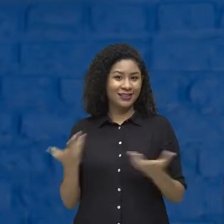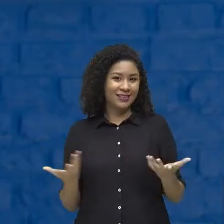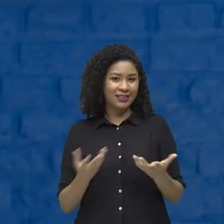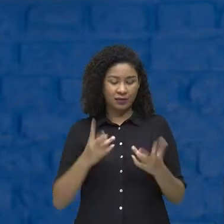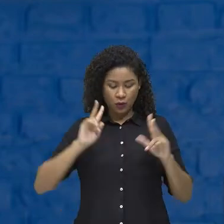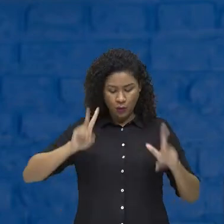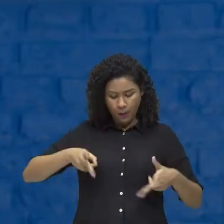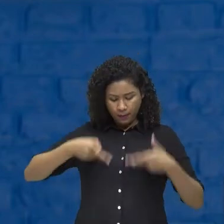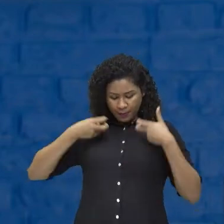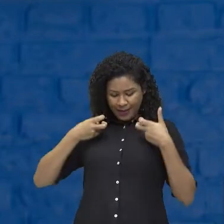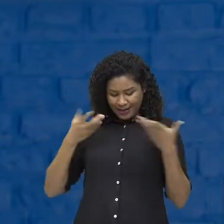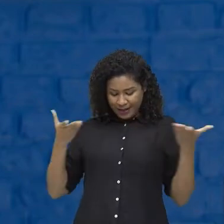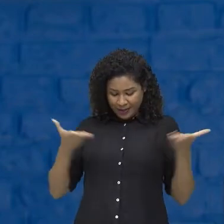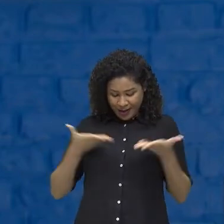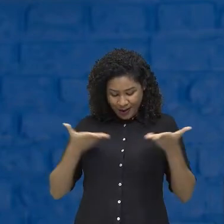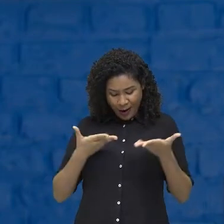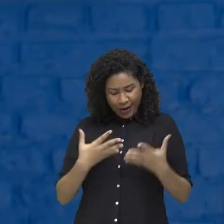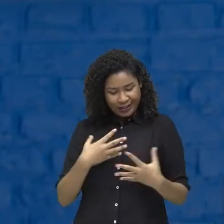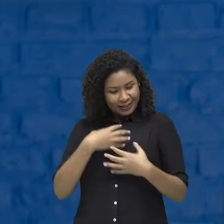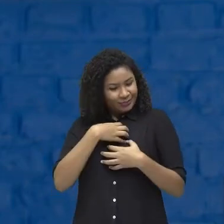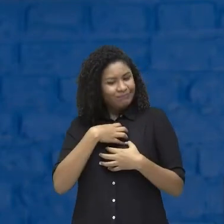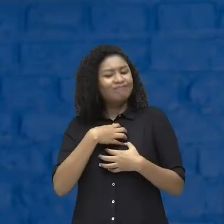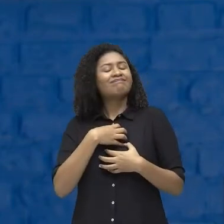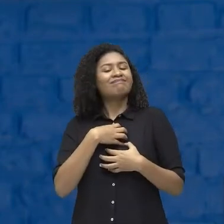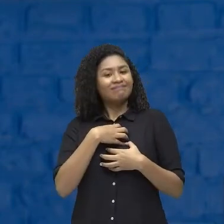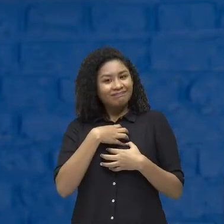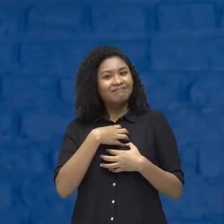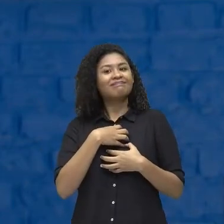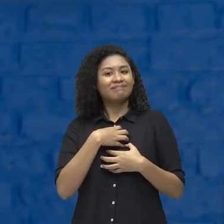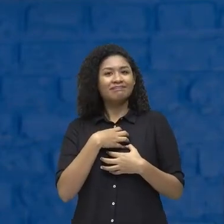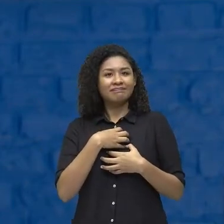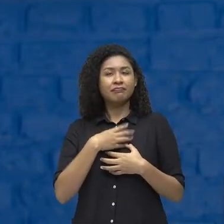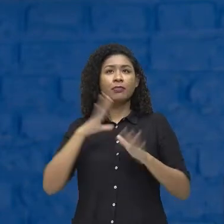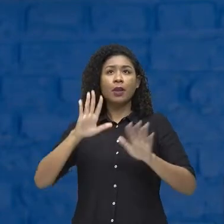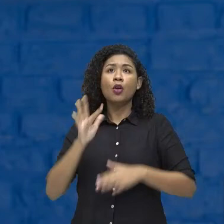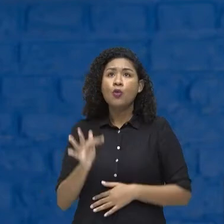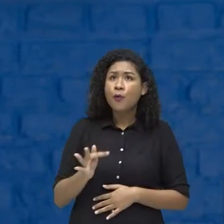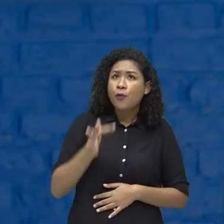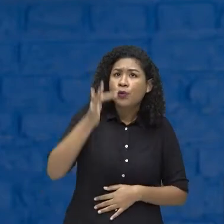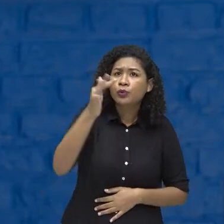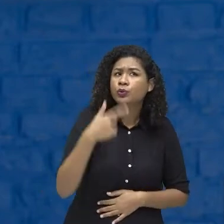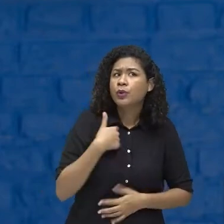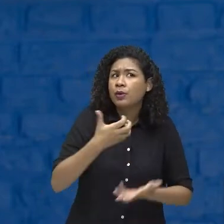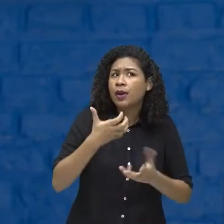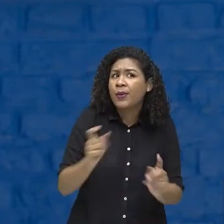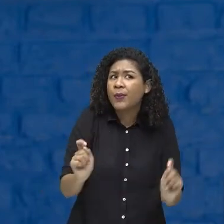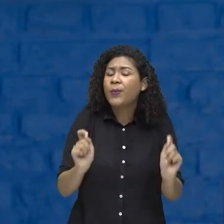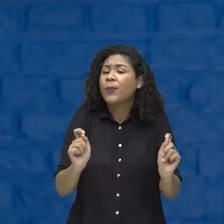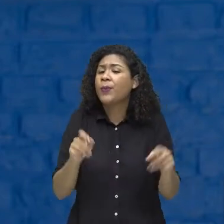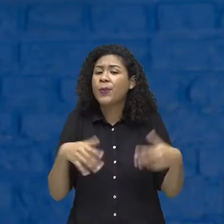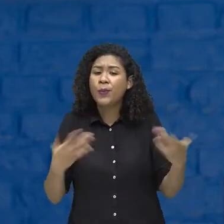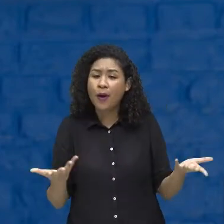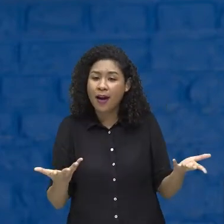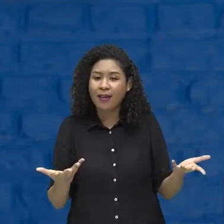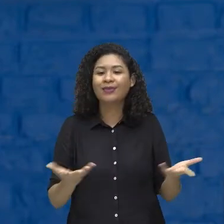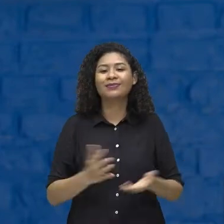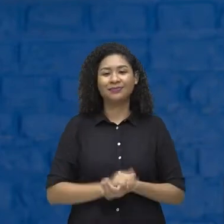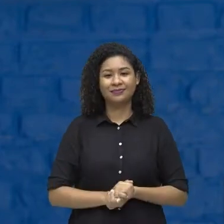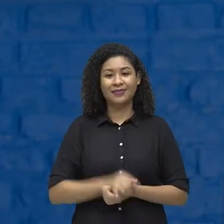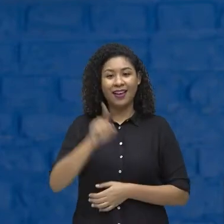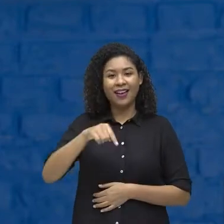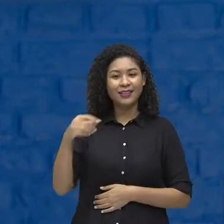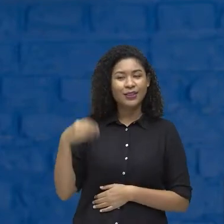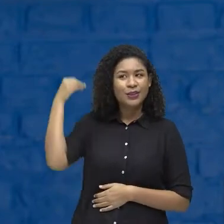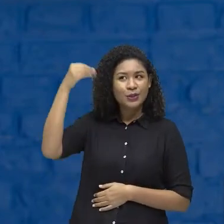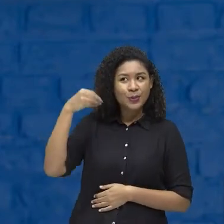si, né? Reflete sobre isso e aí até projeta como eu quero estar daqui a 5 anos, daqui a 10 anos, né? A partir das